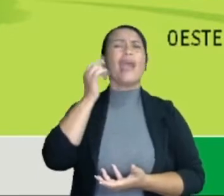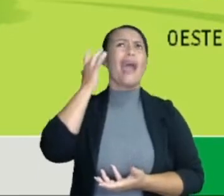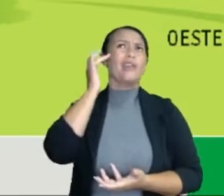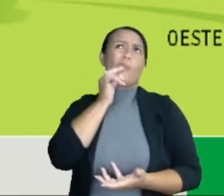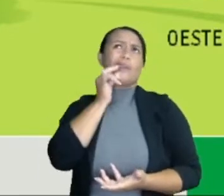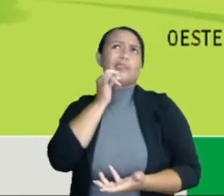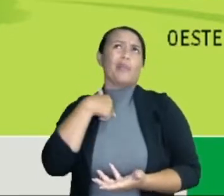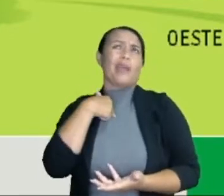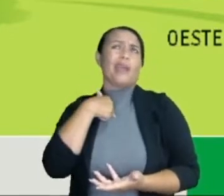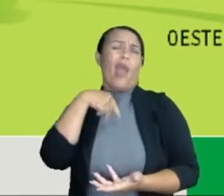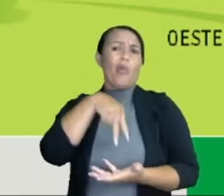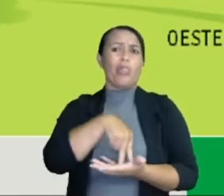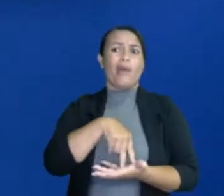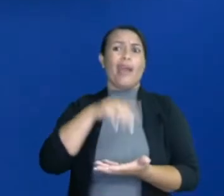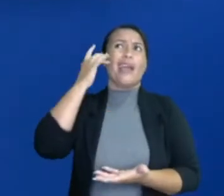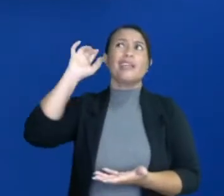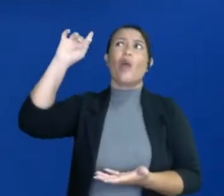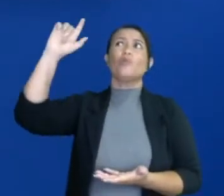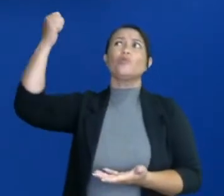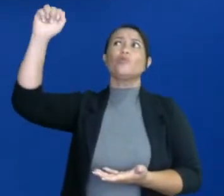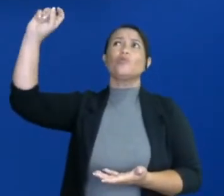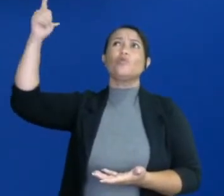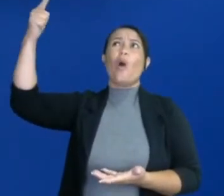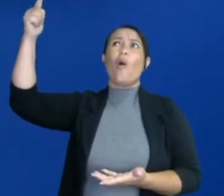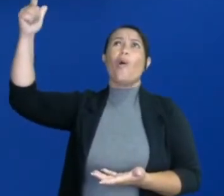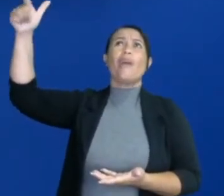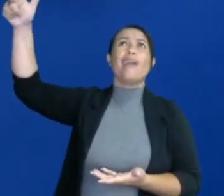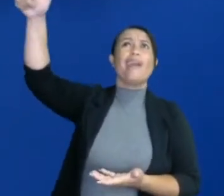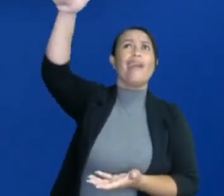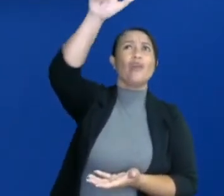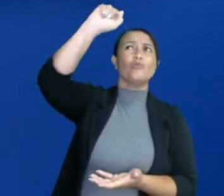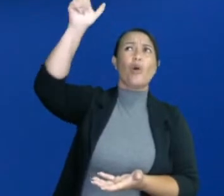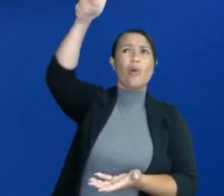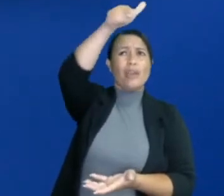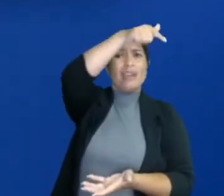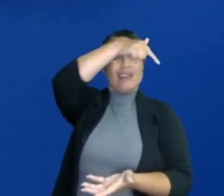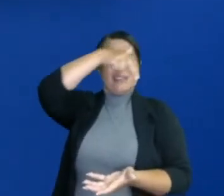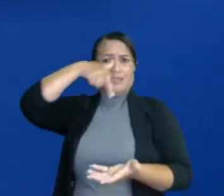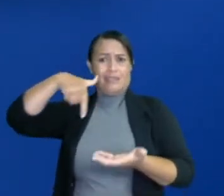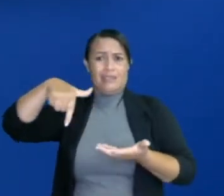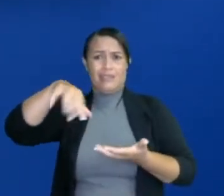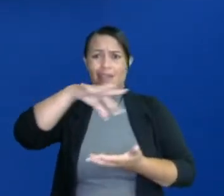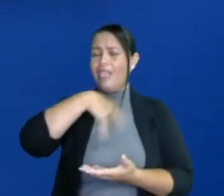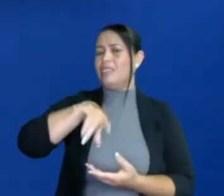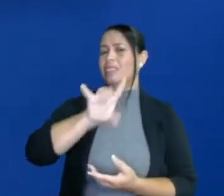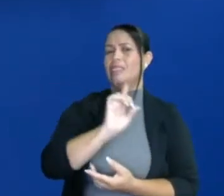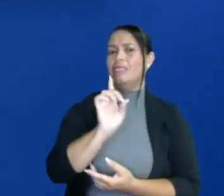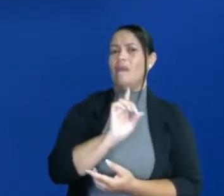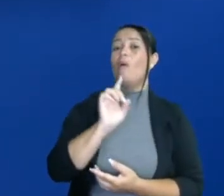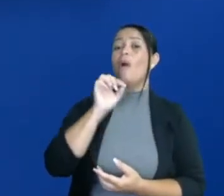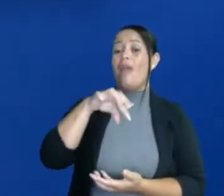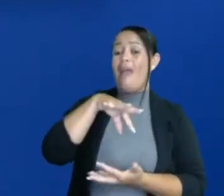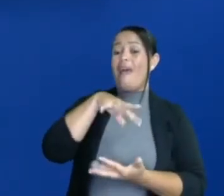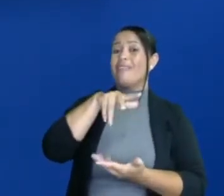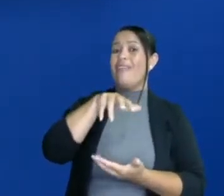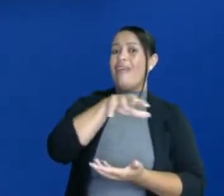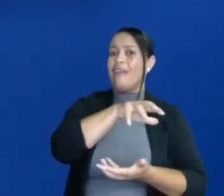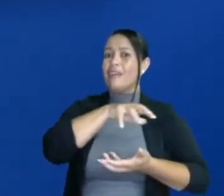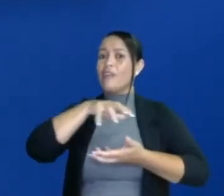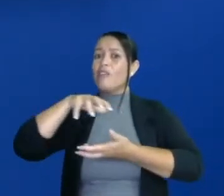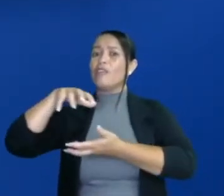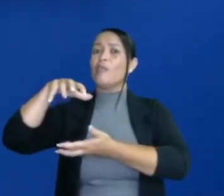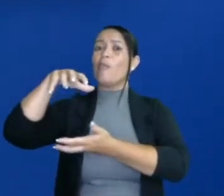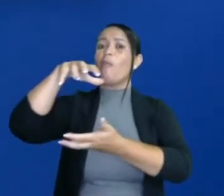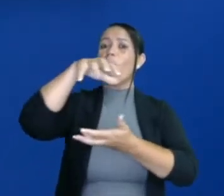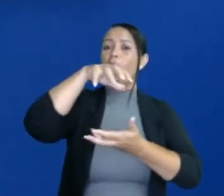vai parecer que o Sol se desloca e faz um movimento em torno da Terra, mas, logicamente, a gente sabe que a Terra é que está fazendo